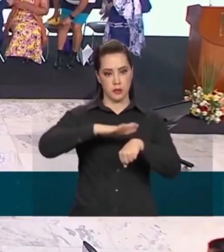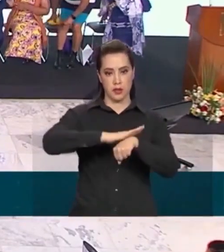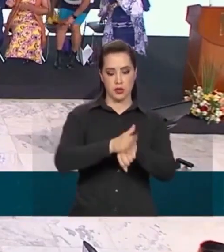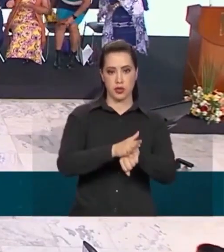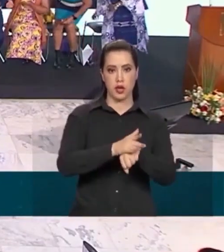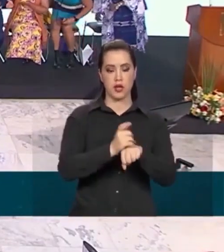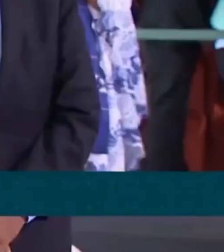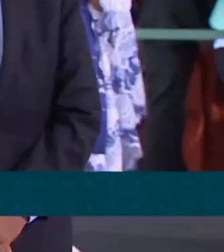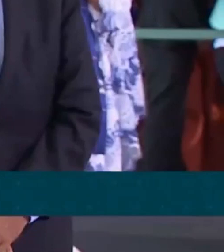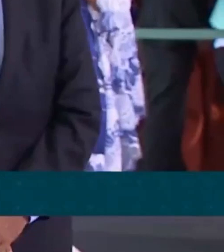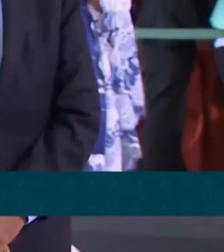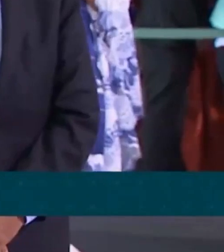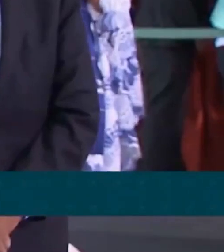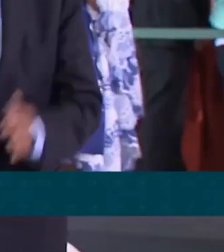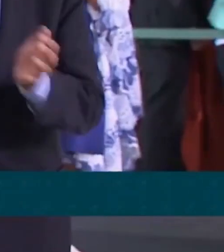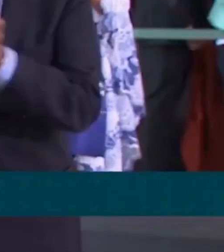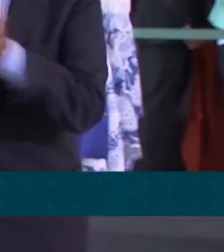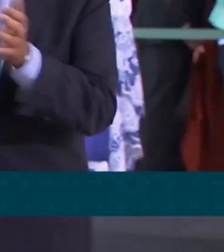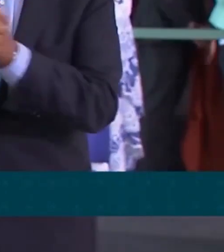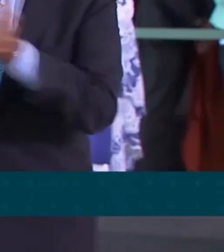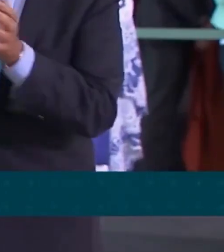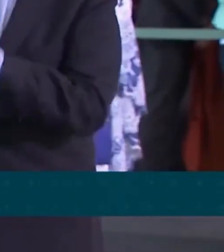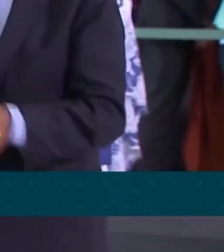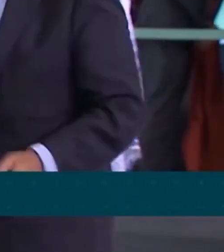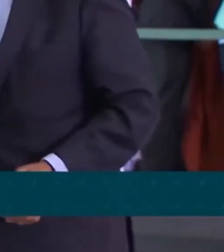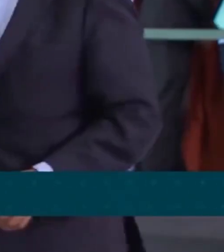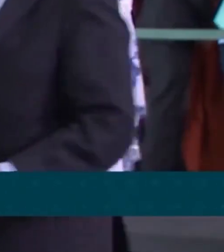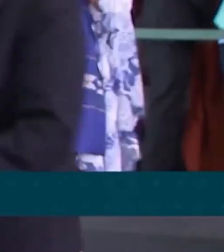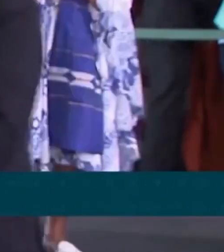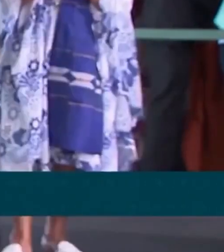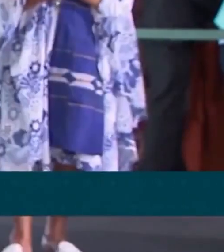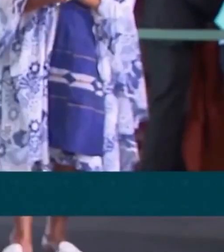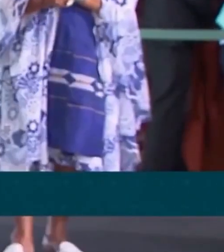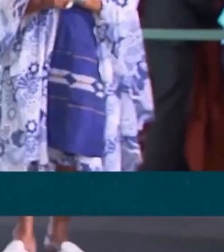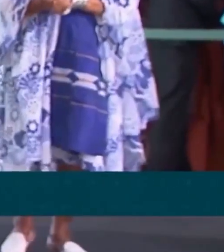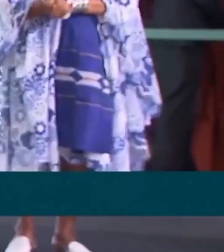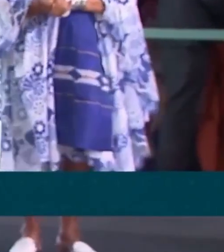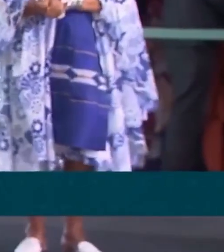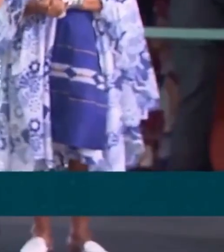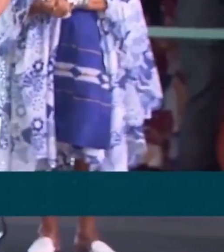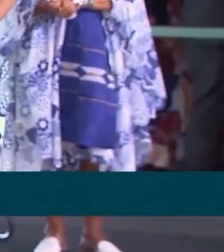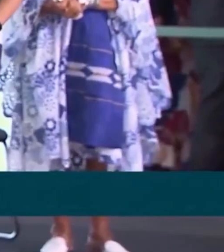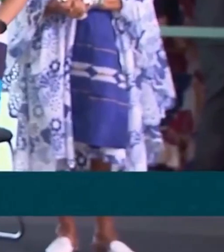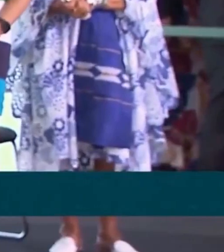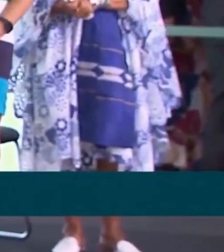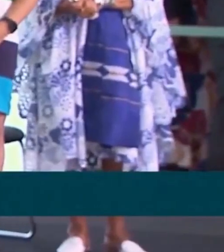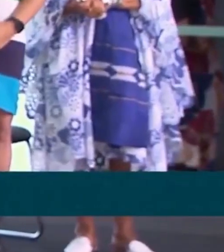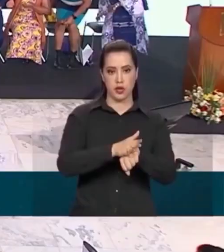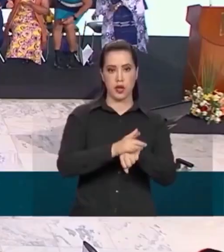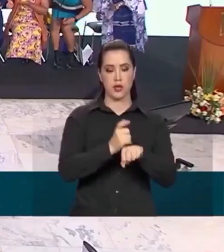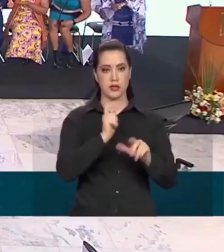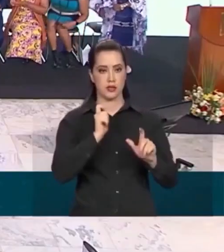aniely Franco o presidente Lula sancionou o projeto de lei que tipo fica injúria racial como crime de